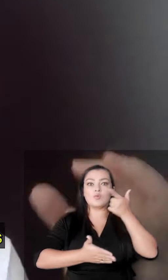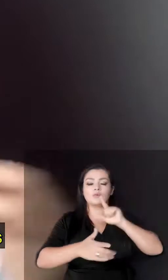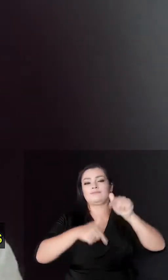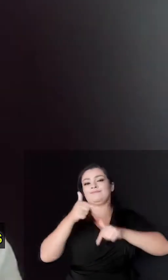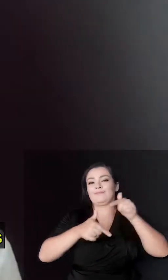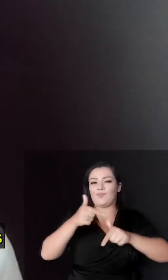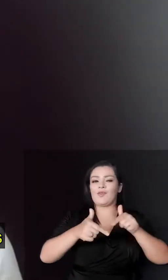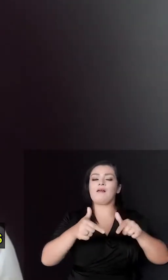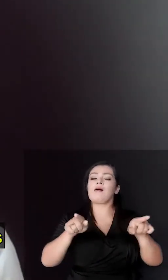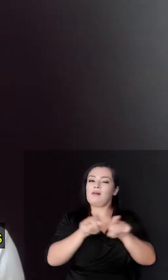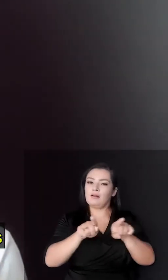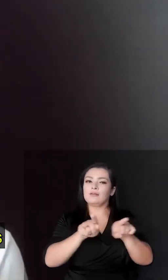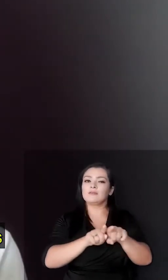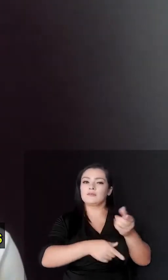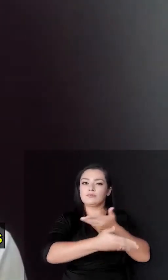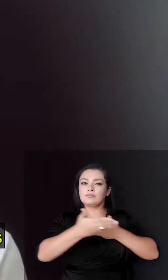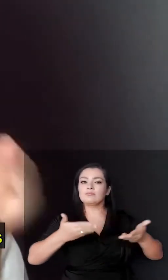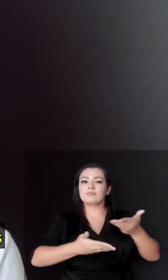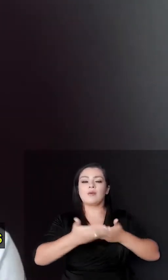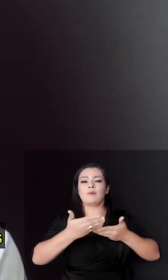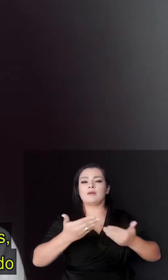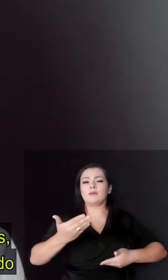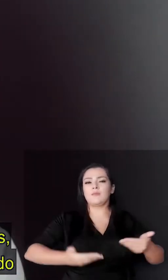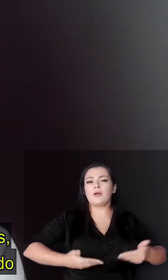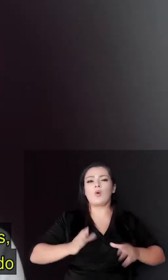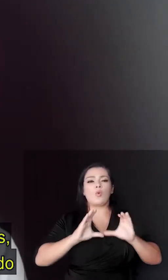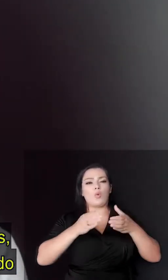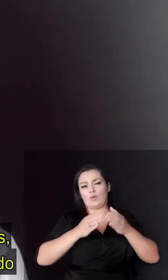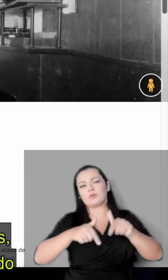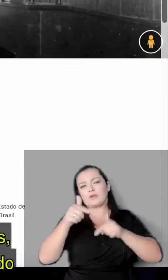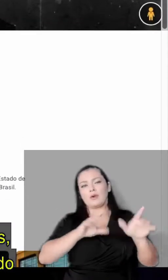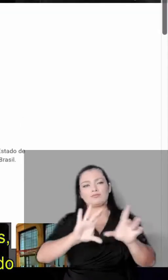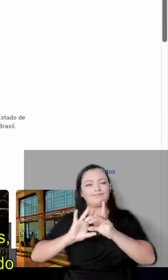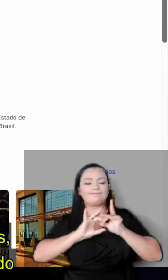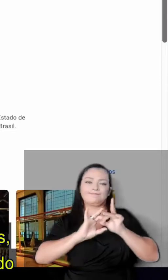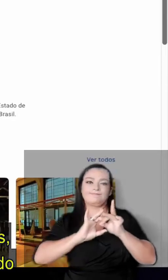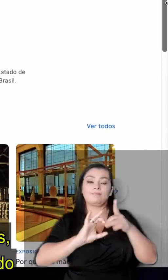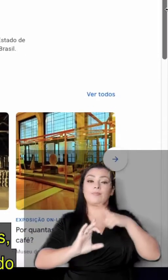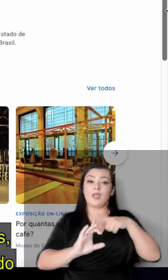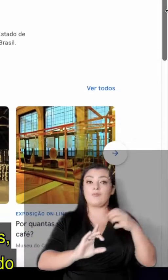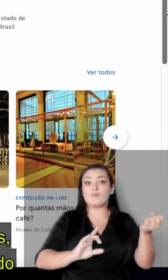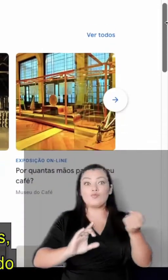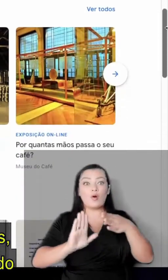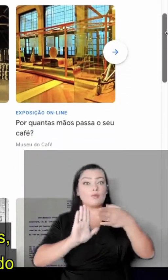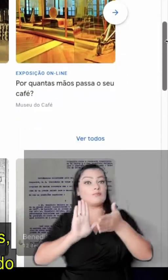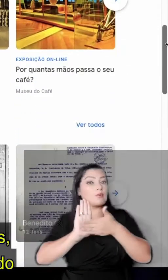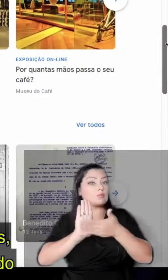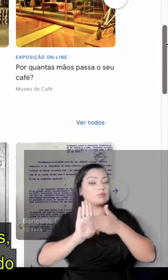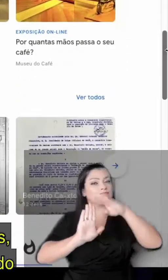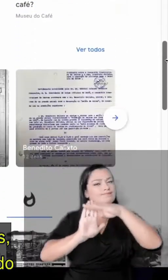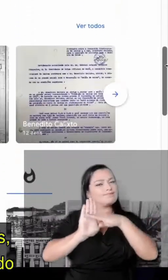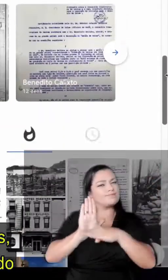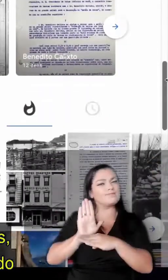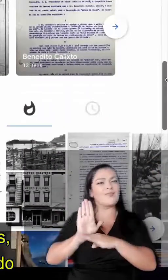atividades e mantivesse o vínculo entre os funcionários, as equipes e os setores. Surgiram novas propostas, que